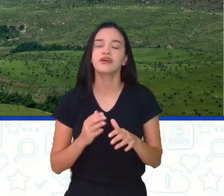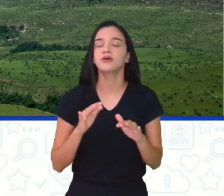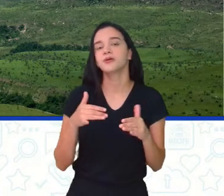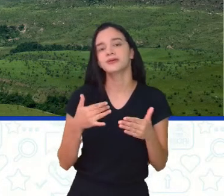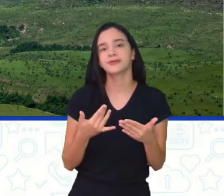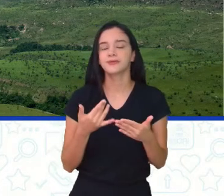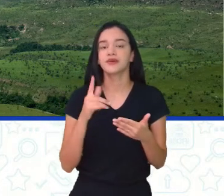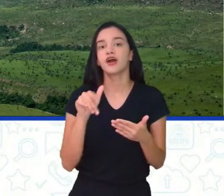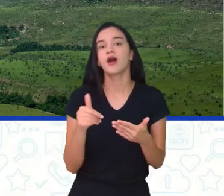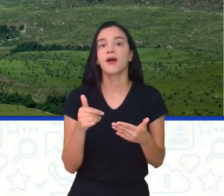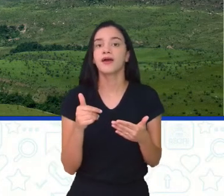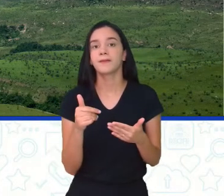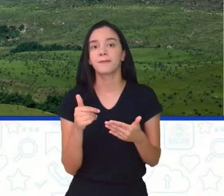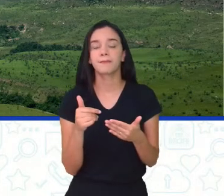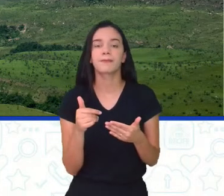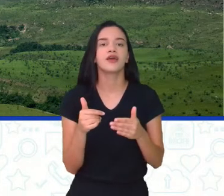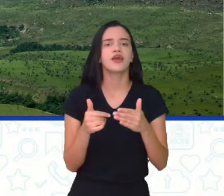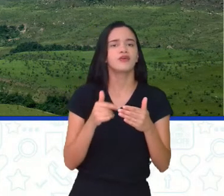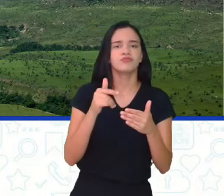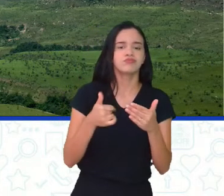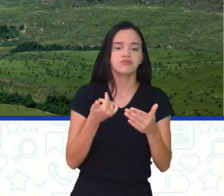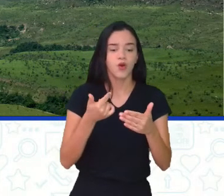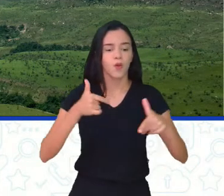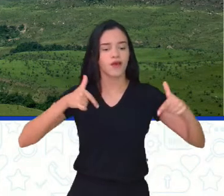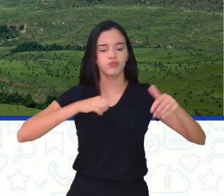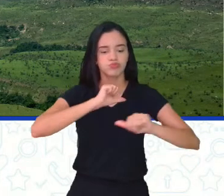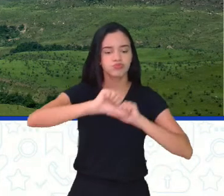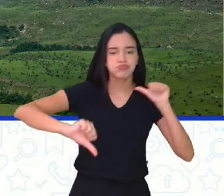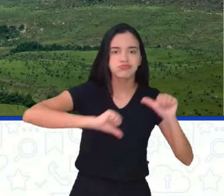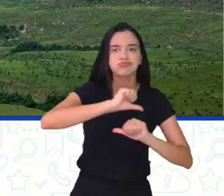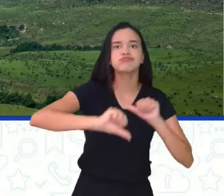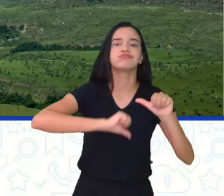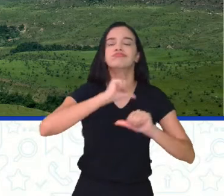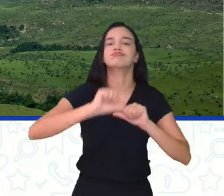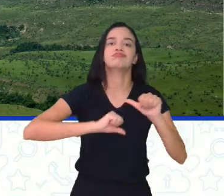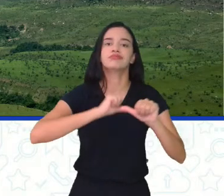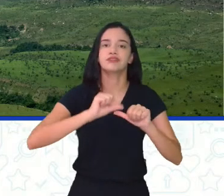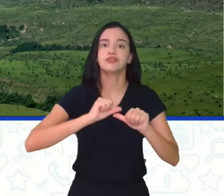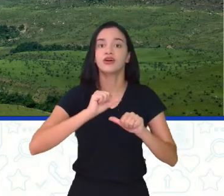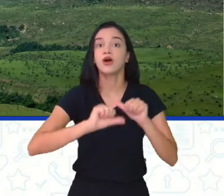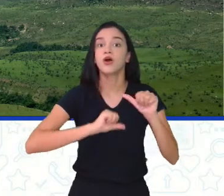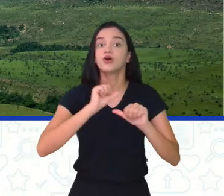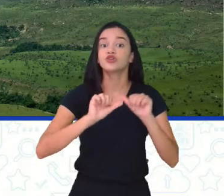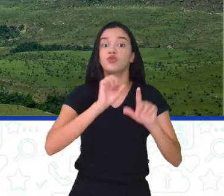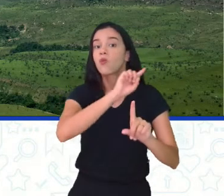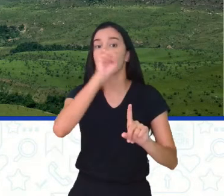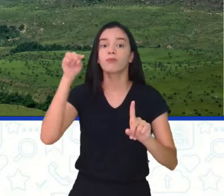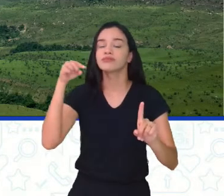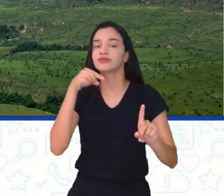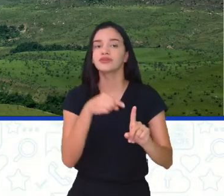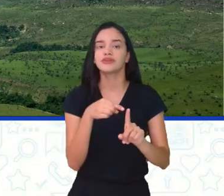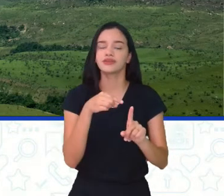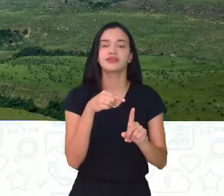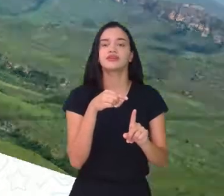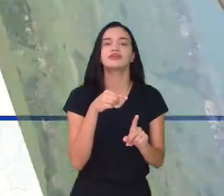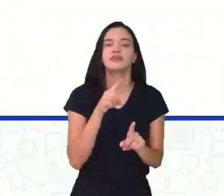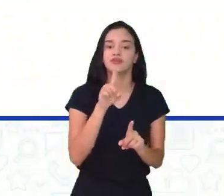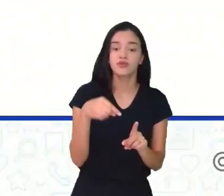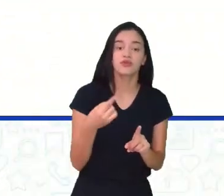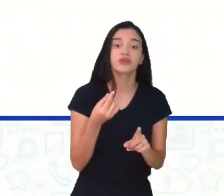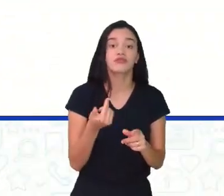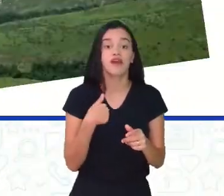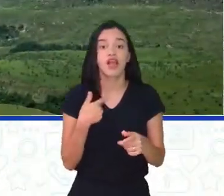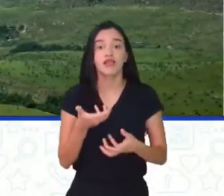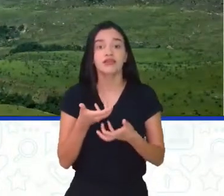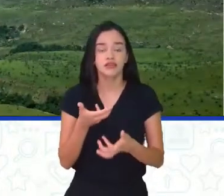executar das demais tarefas possíveis, atrás de um objetivo que ele vai estar ali